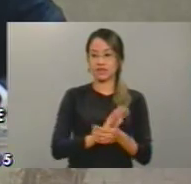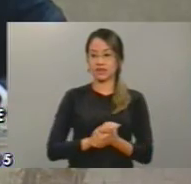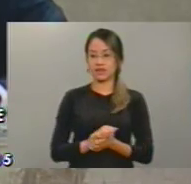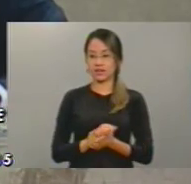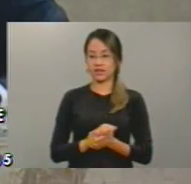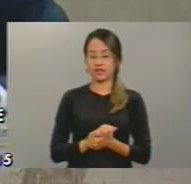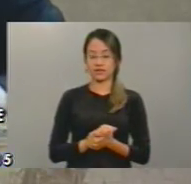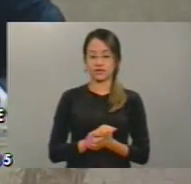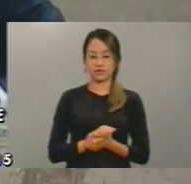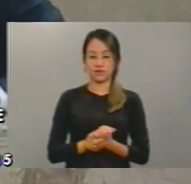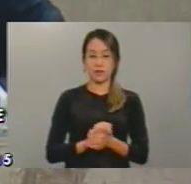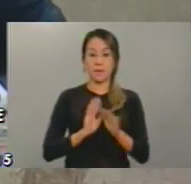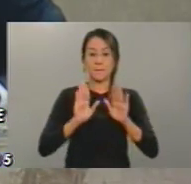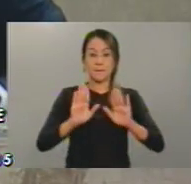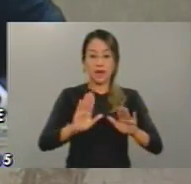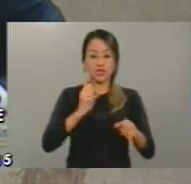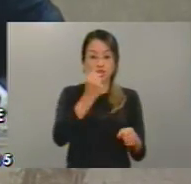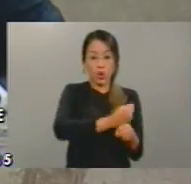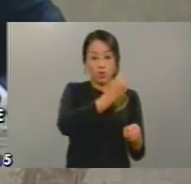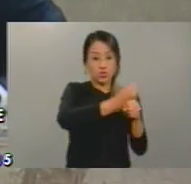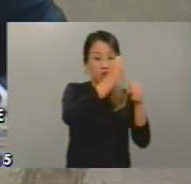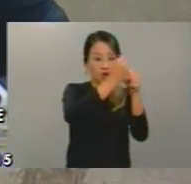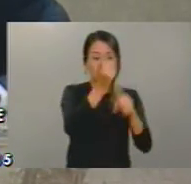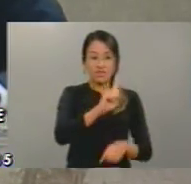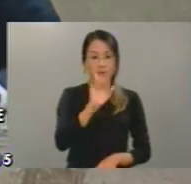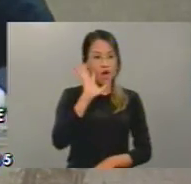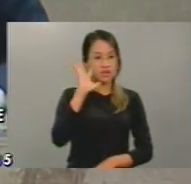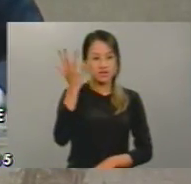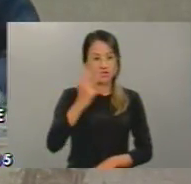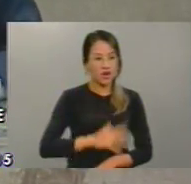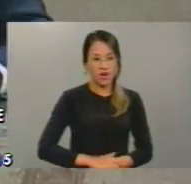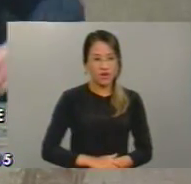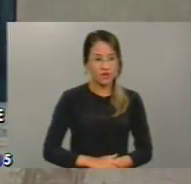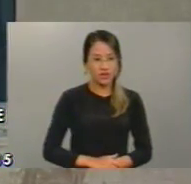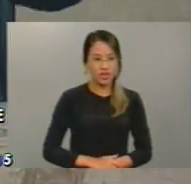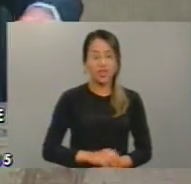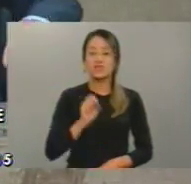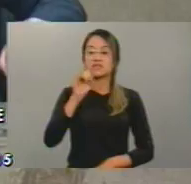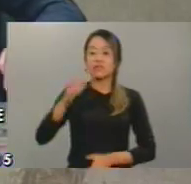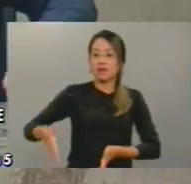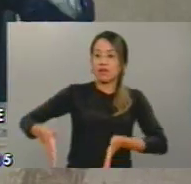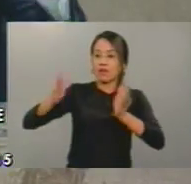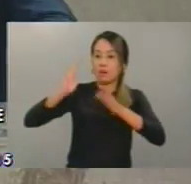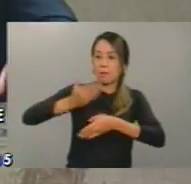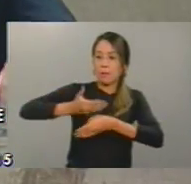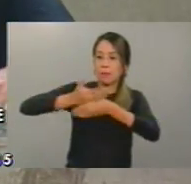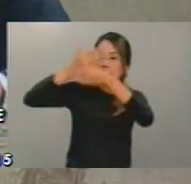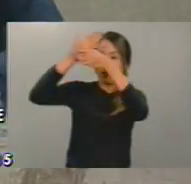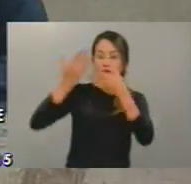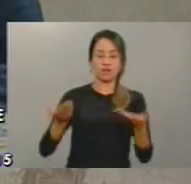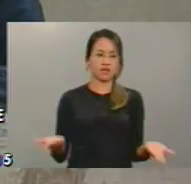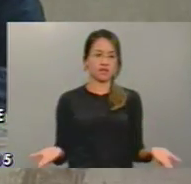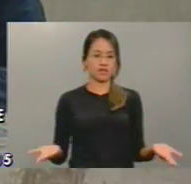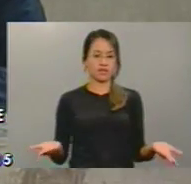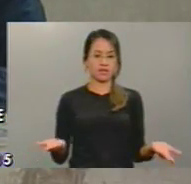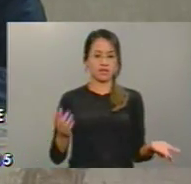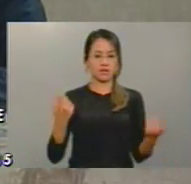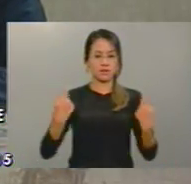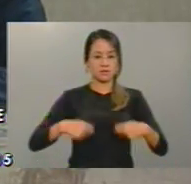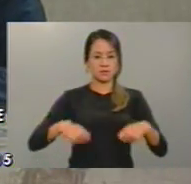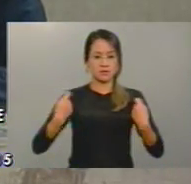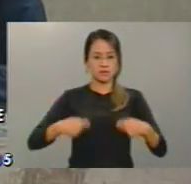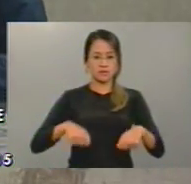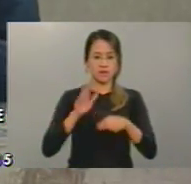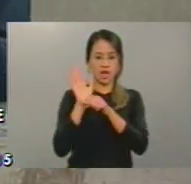resolve. Construindo não resolve. O que se resolve é se fazer um trabalho de base, é dando oportunidade para